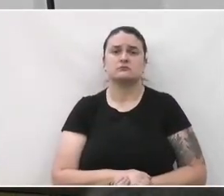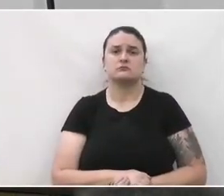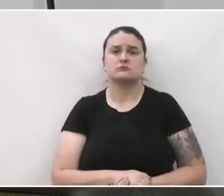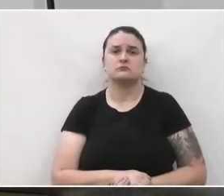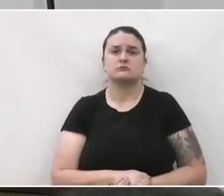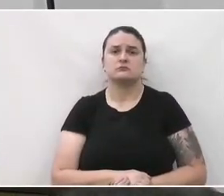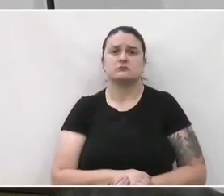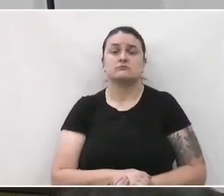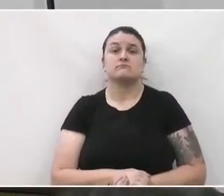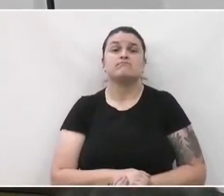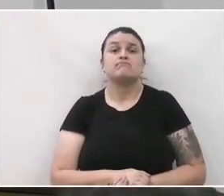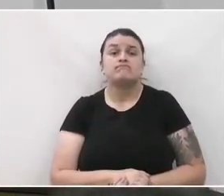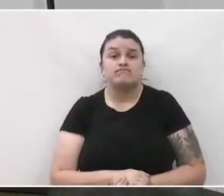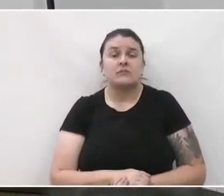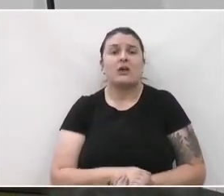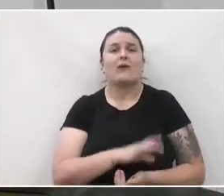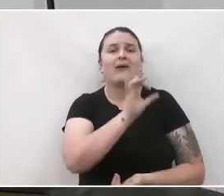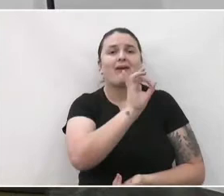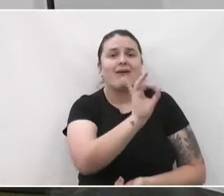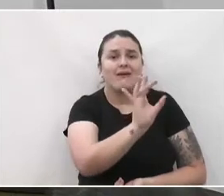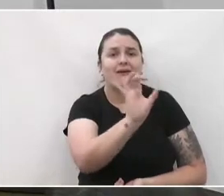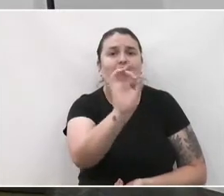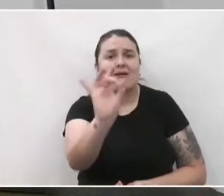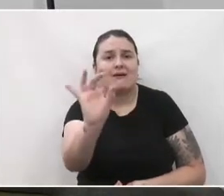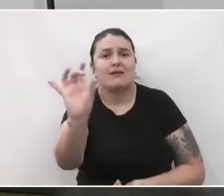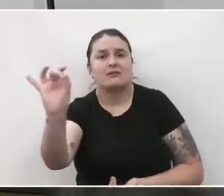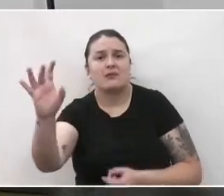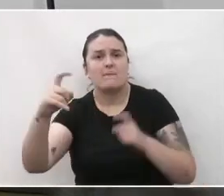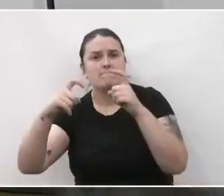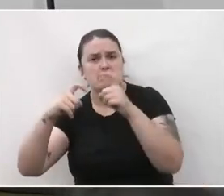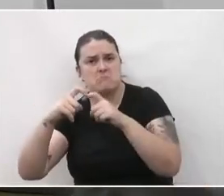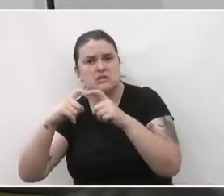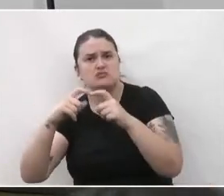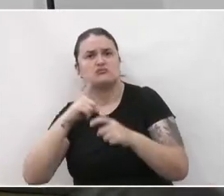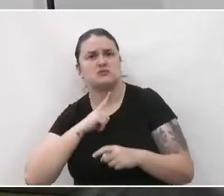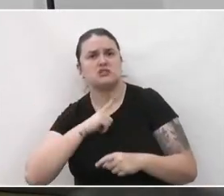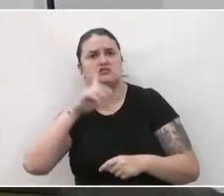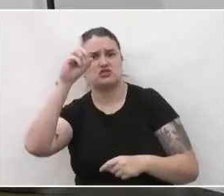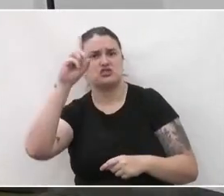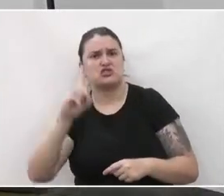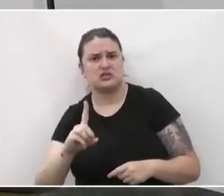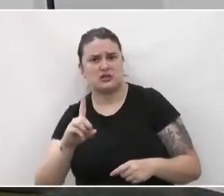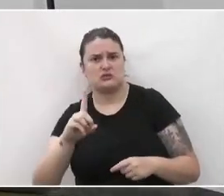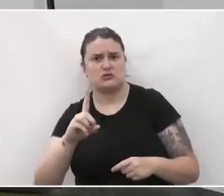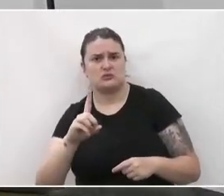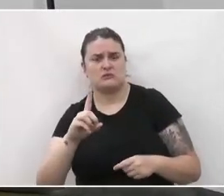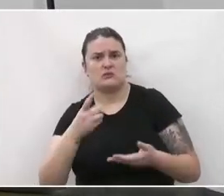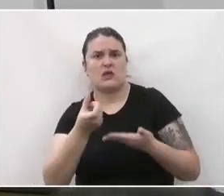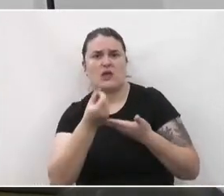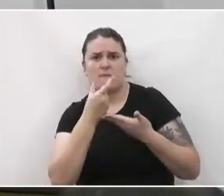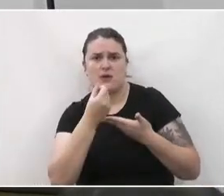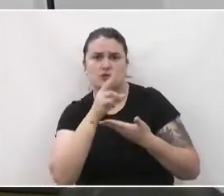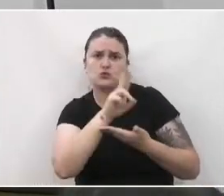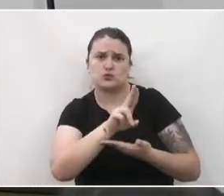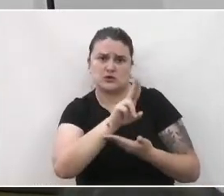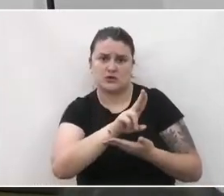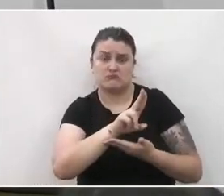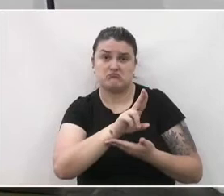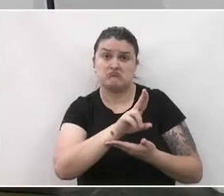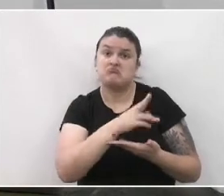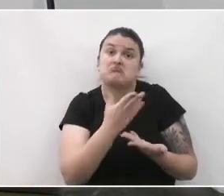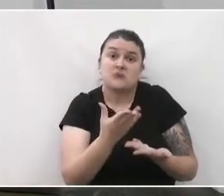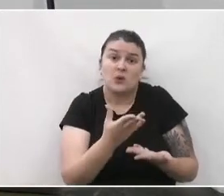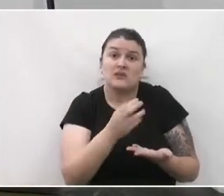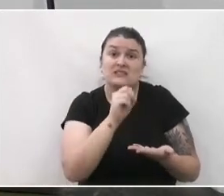ao médico já esse direito de prescrever, né? Então, se cada médico de cada posto